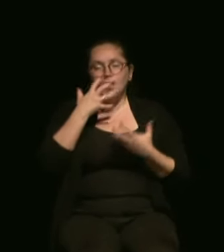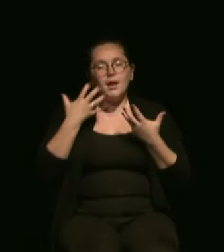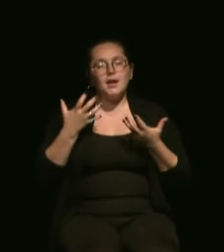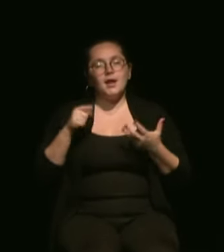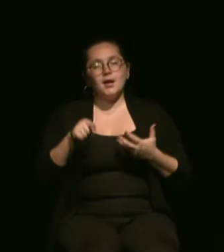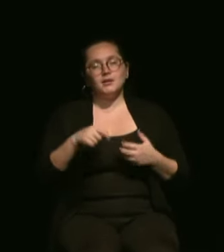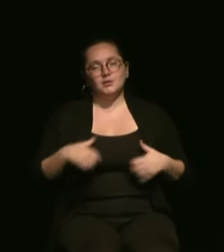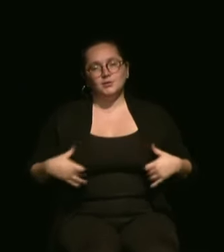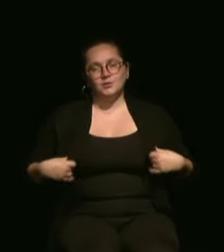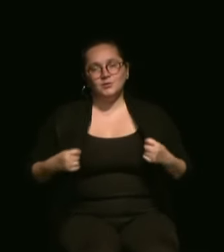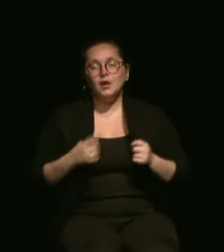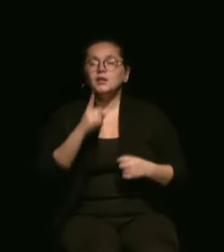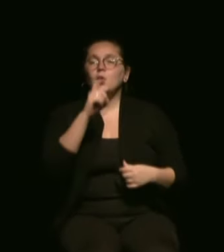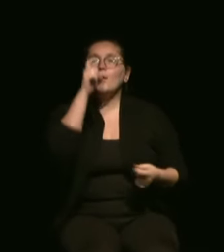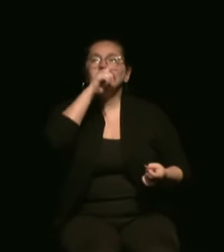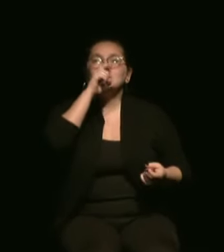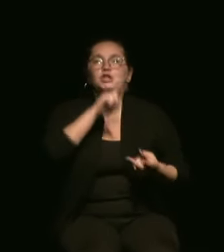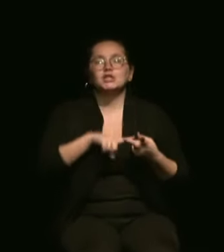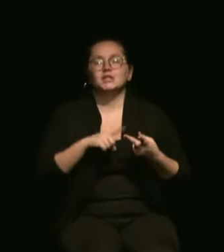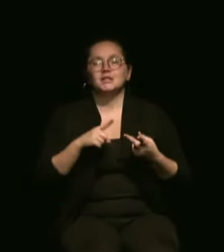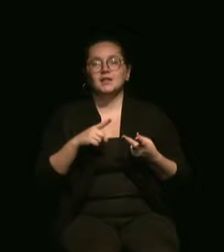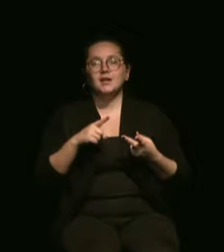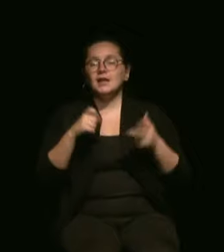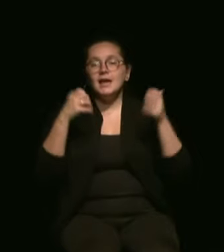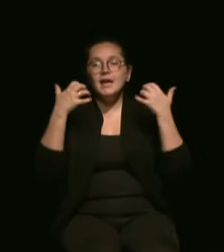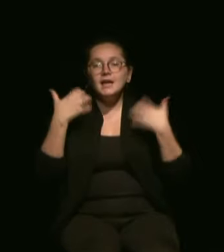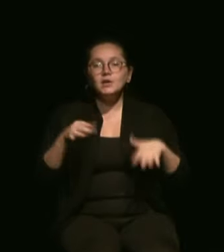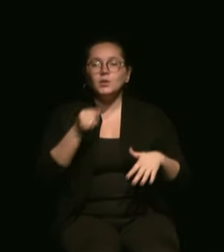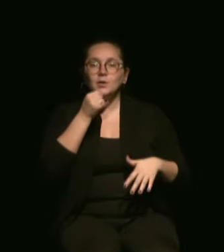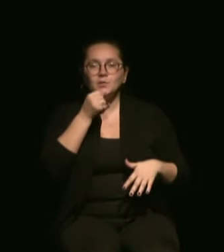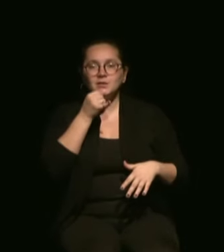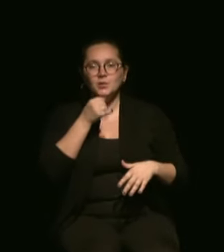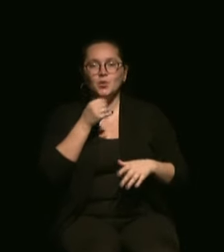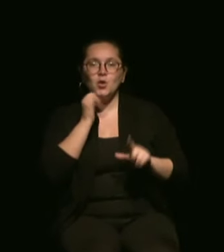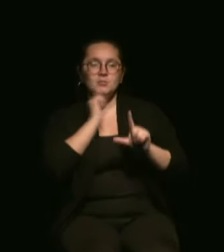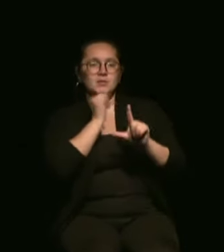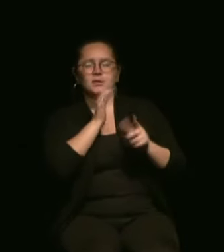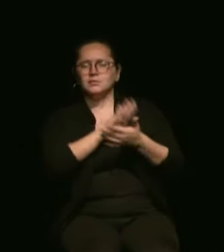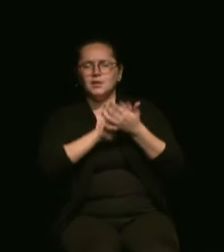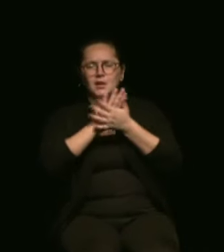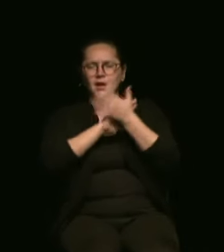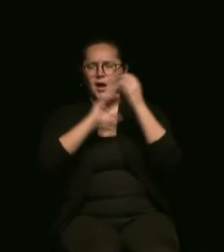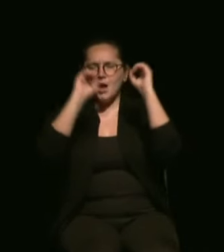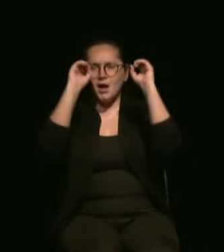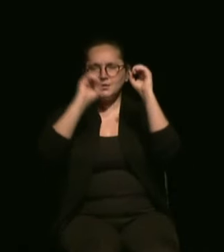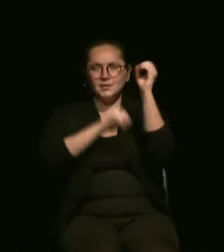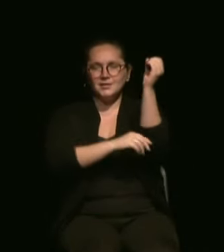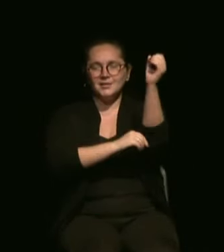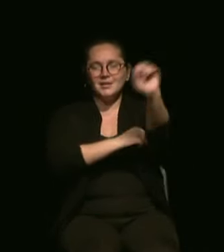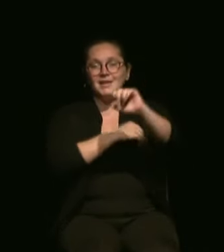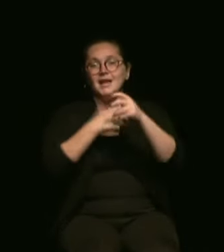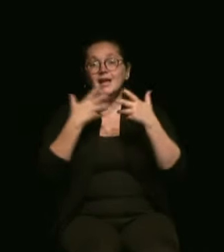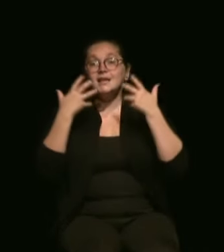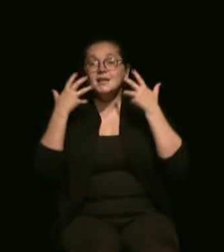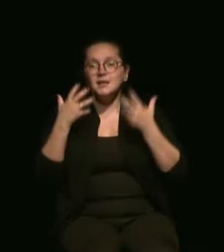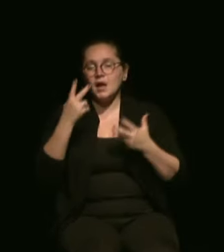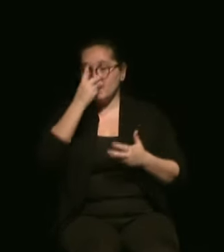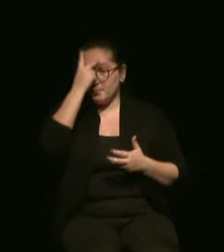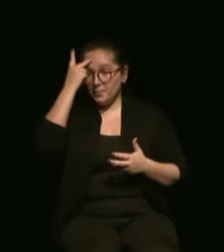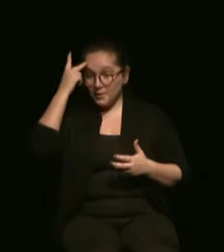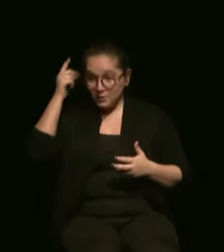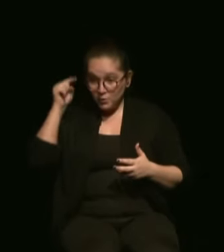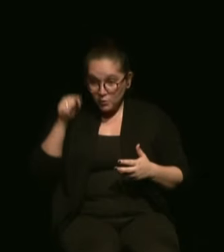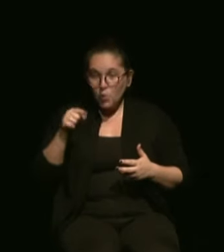é a mentira deliberada. Ele não quer mitômanos. Mas ele quer pessoas que elaboraram, através da